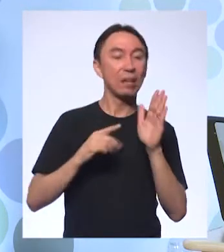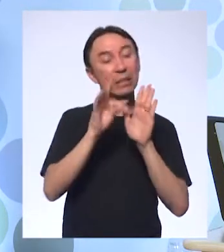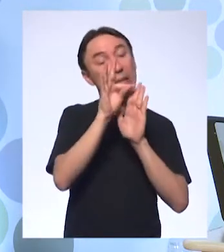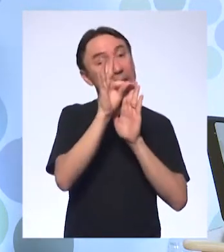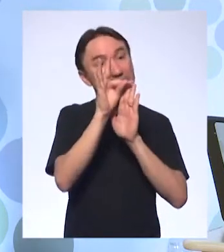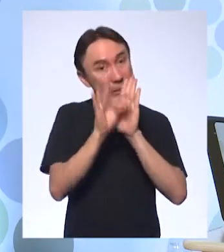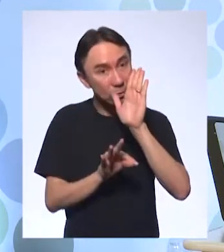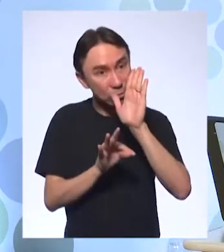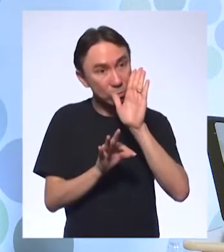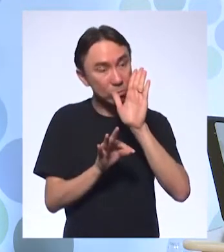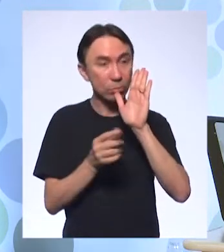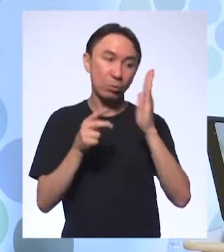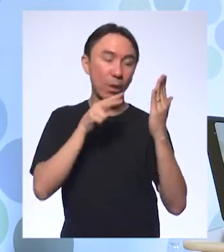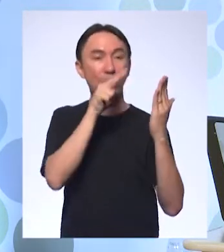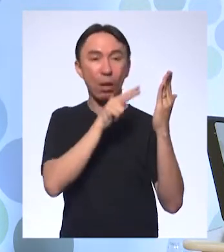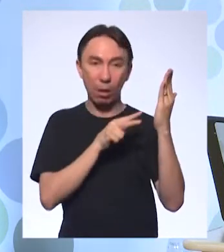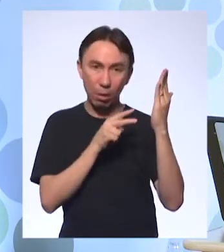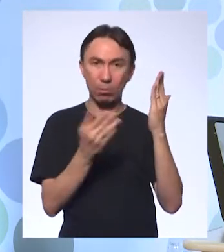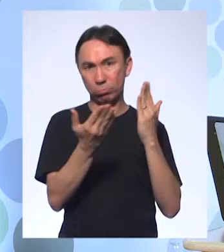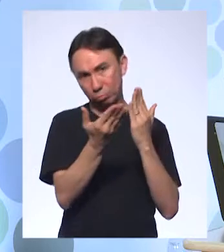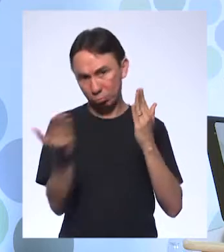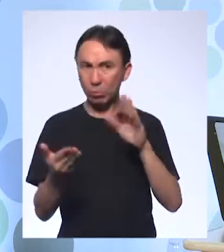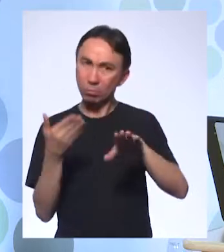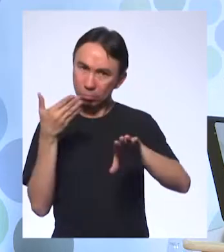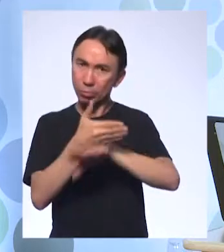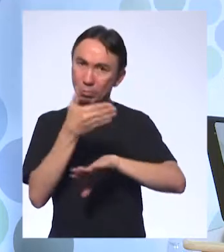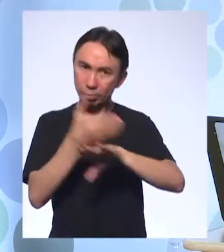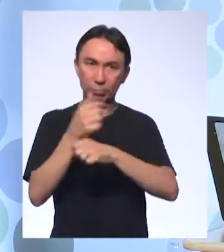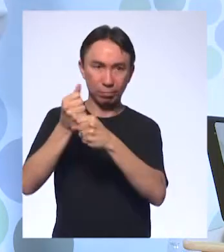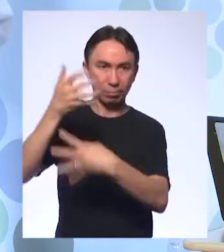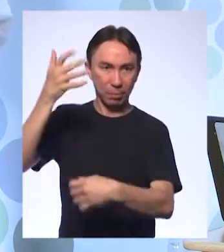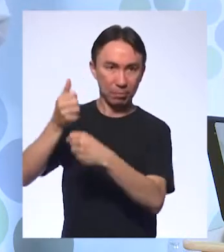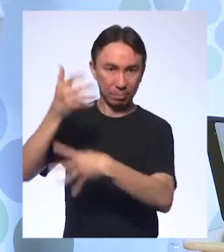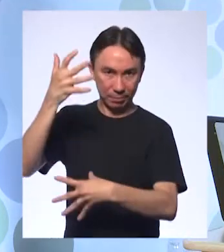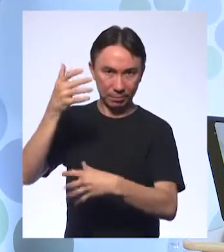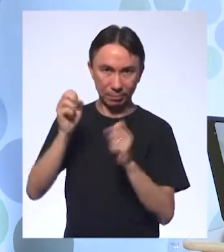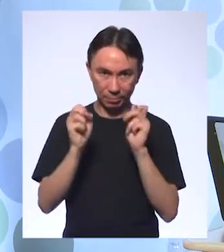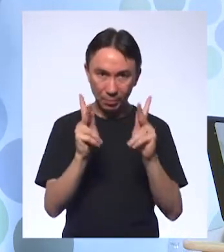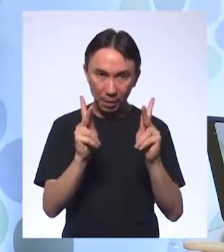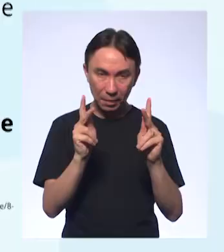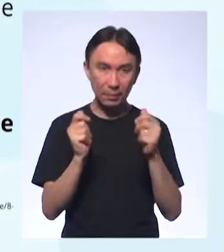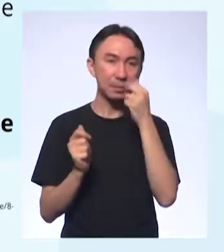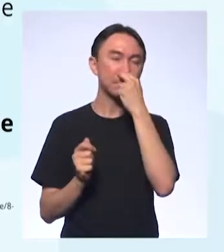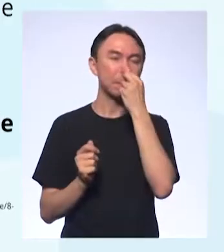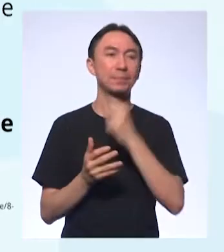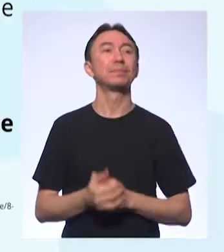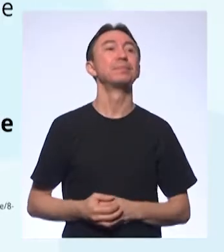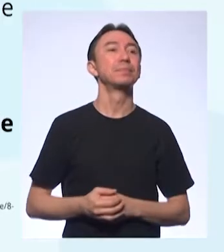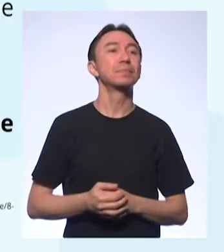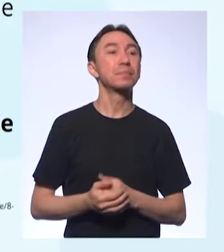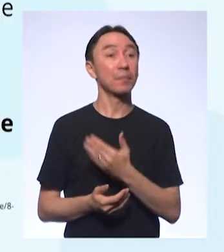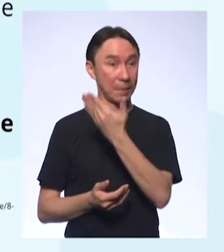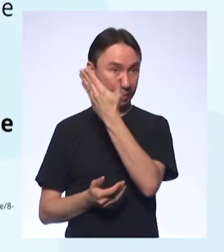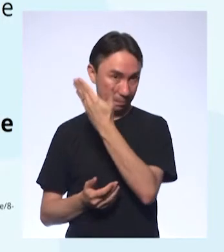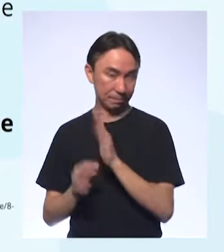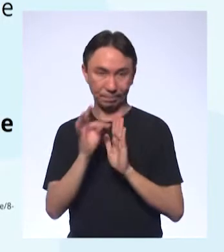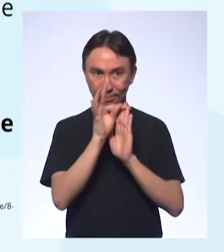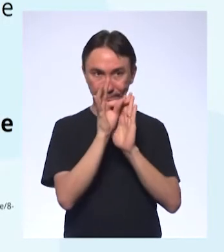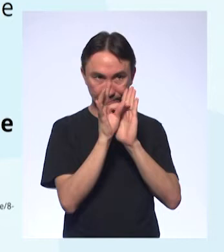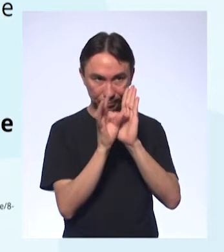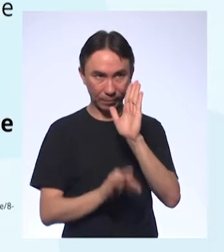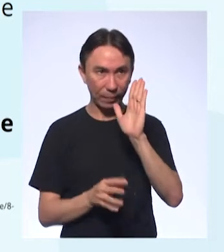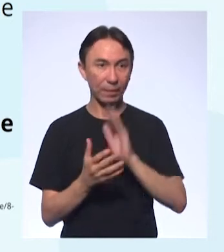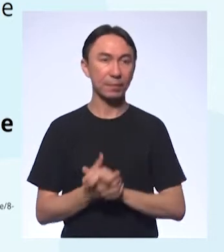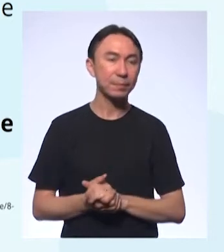vai gerar aí uma participação no chat, tudo bem? Então vamos lá, ó. Provavelmente não é a